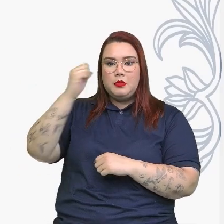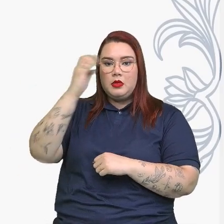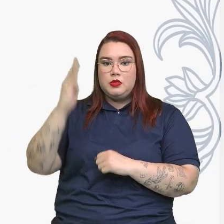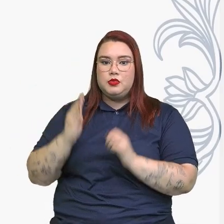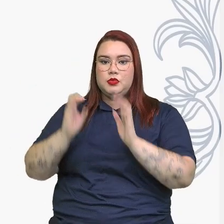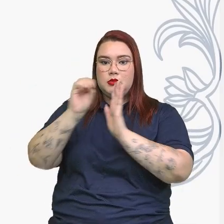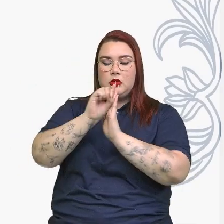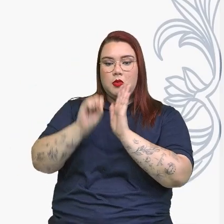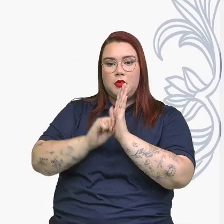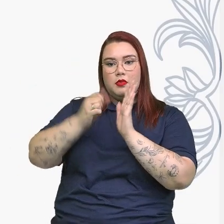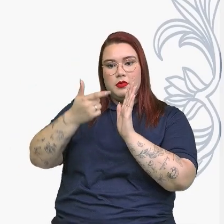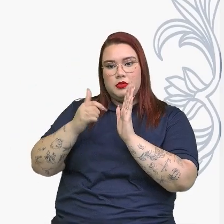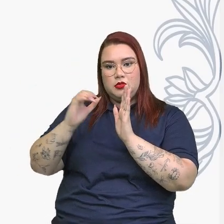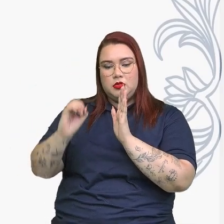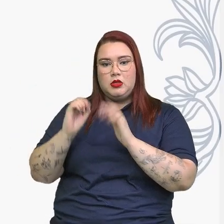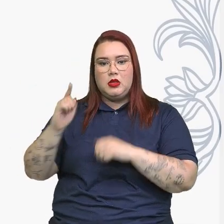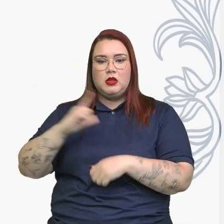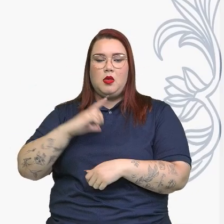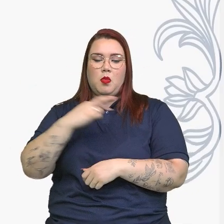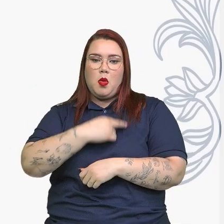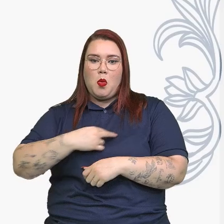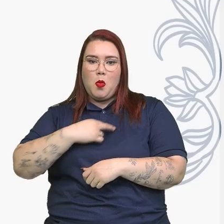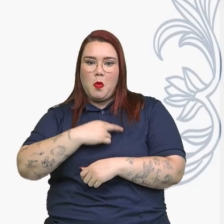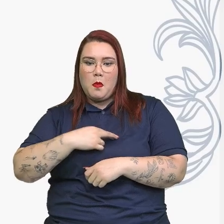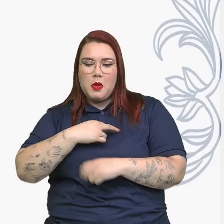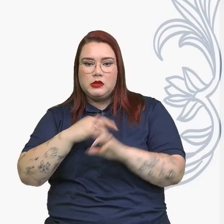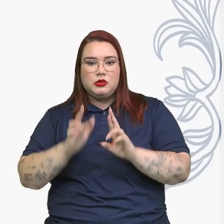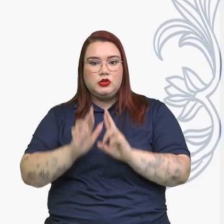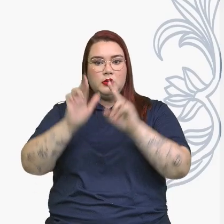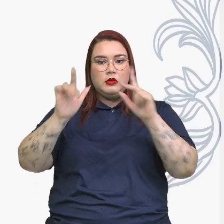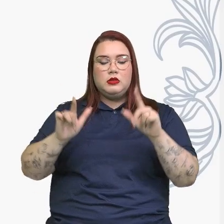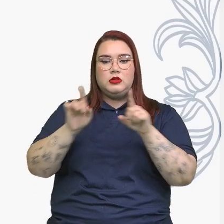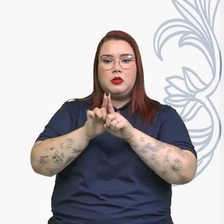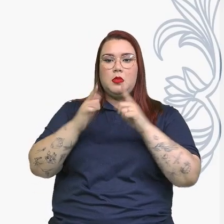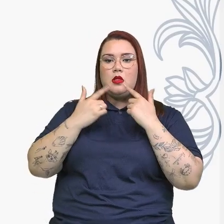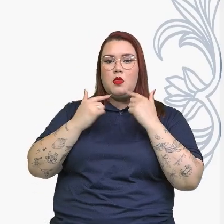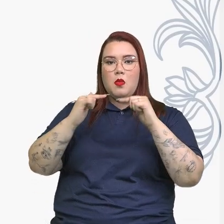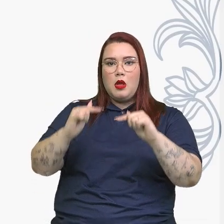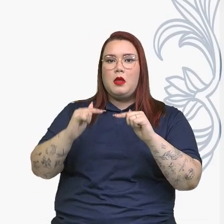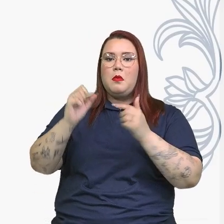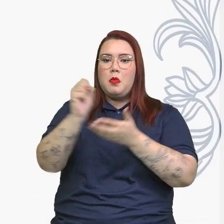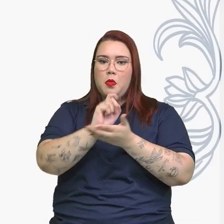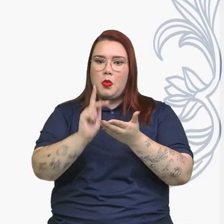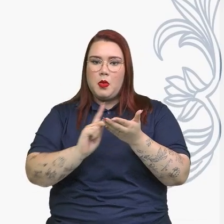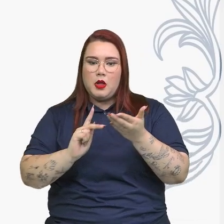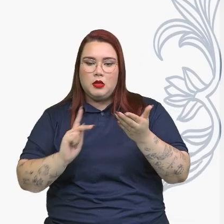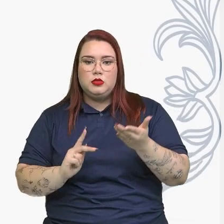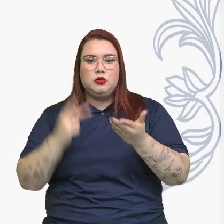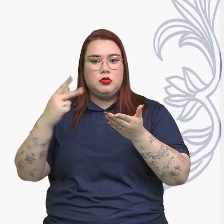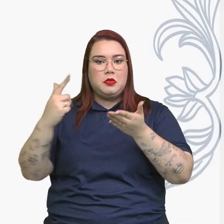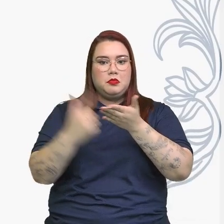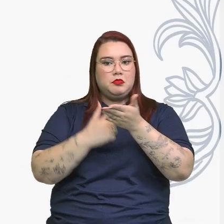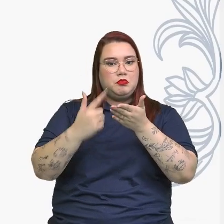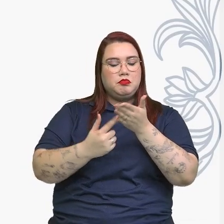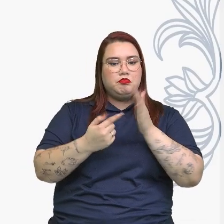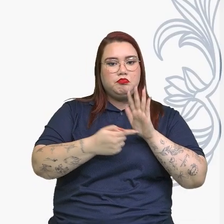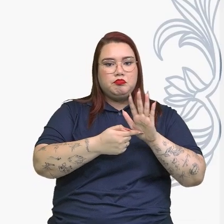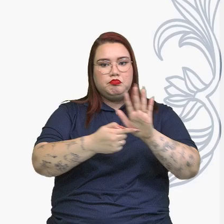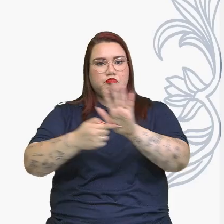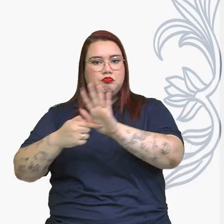século XX. Com seu romance inovador e com sua linguagem altamente poética, sua